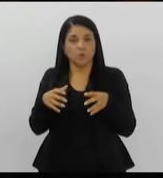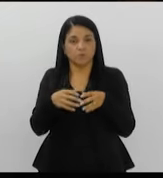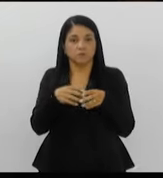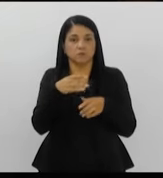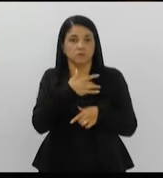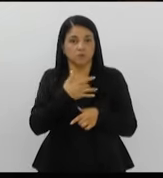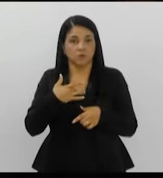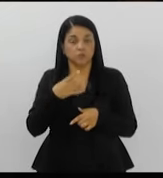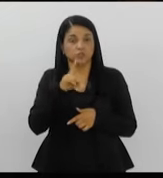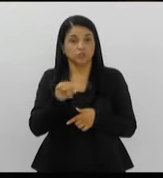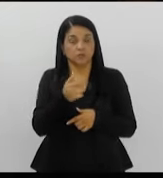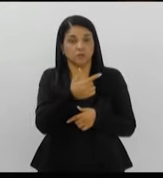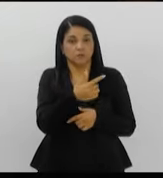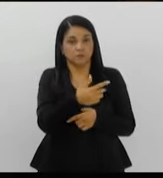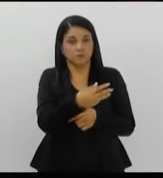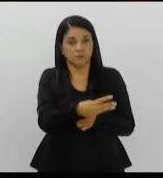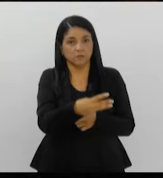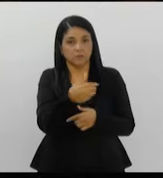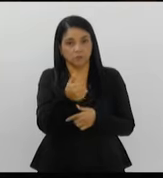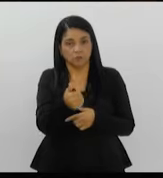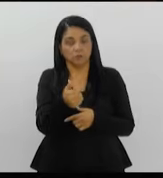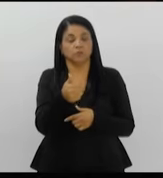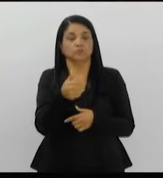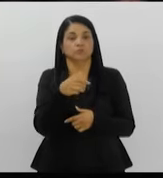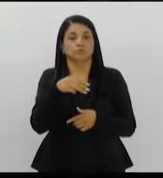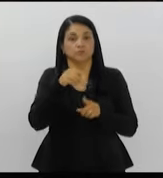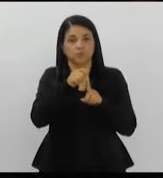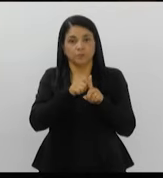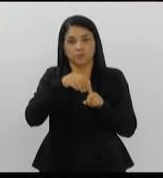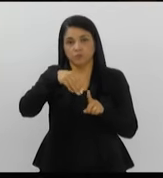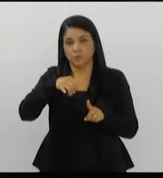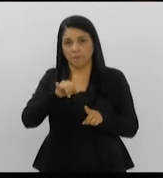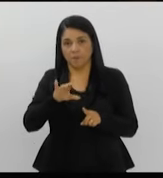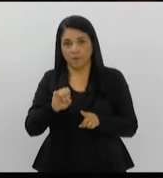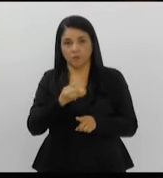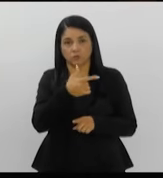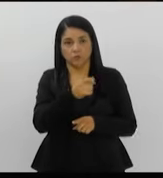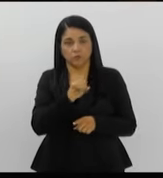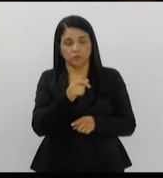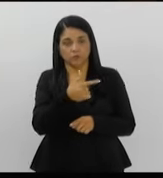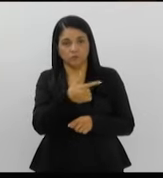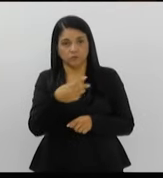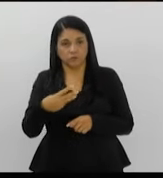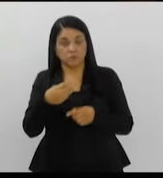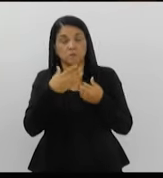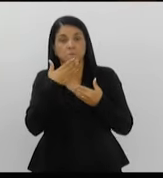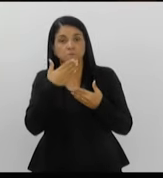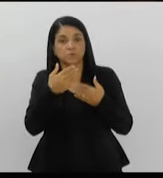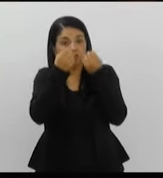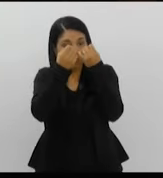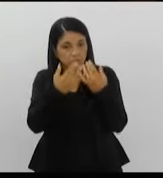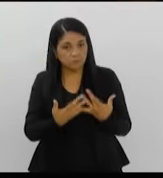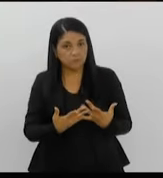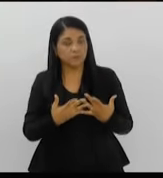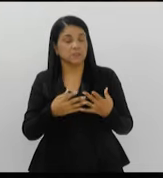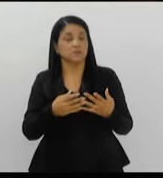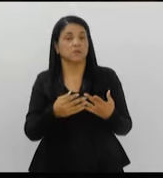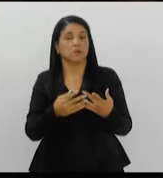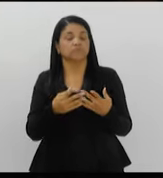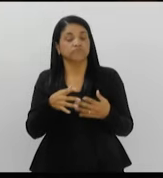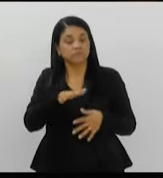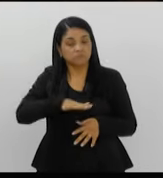dia 31 de maio de 2023, pedindo esclarecimentos sobre a transição na gestão da